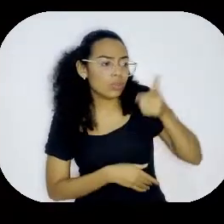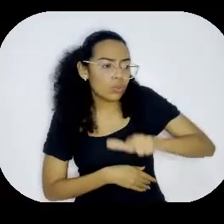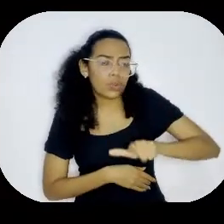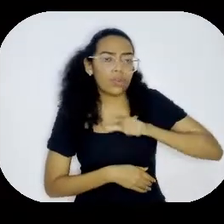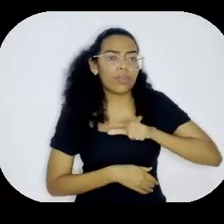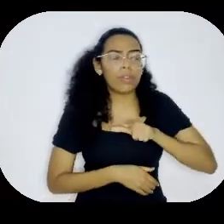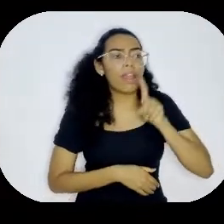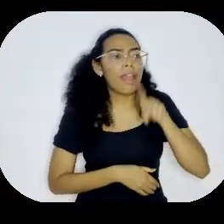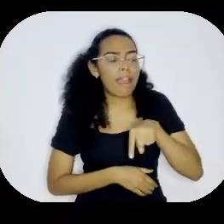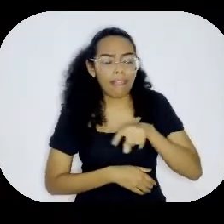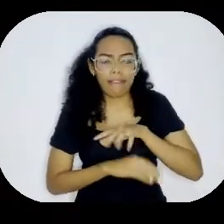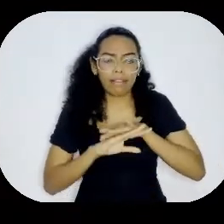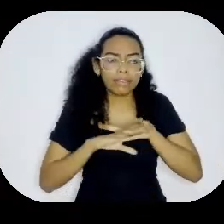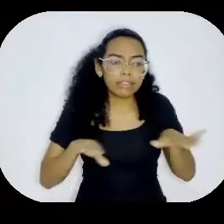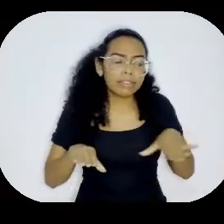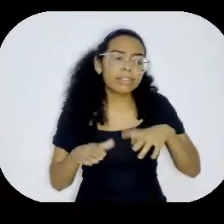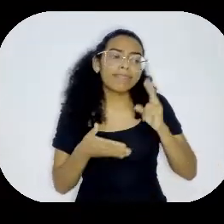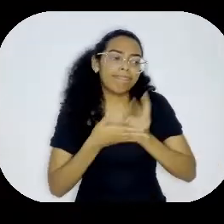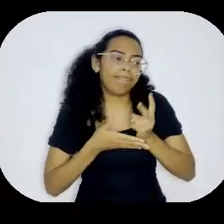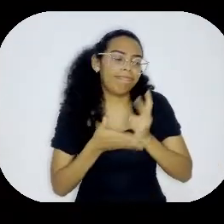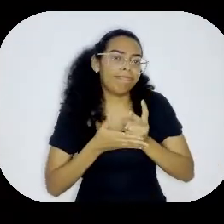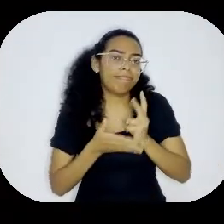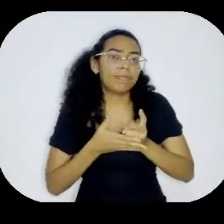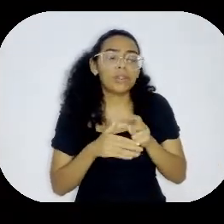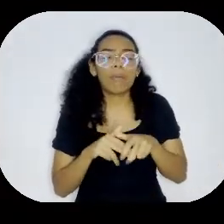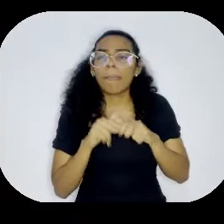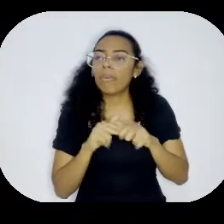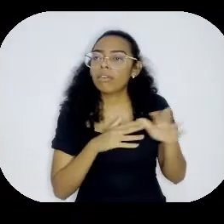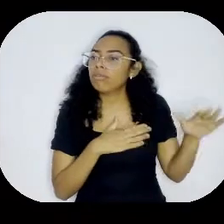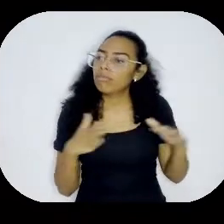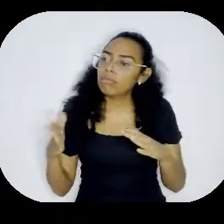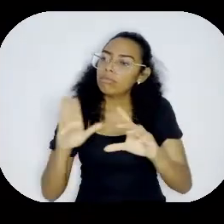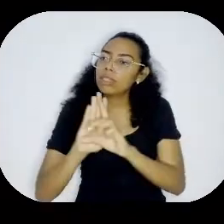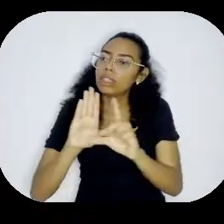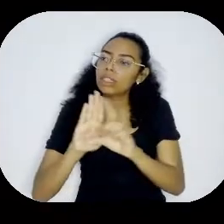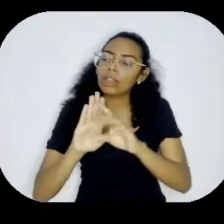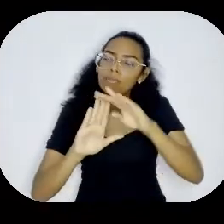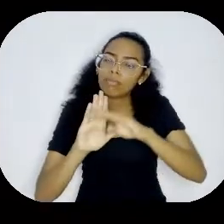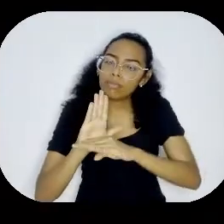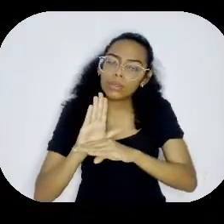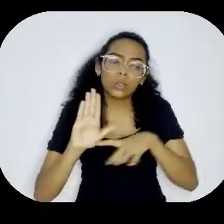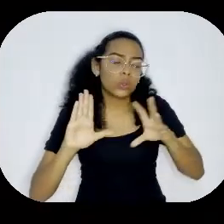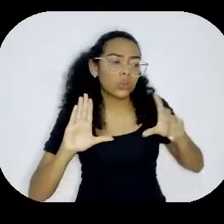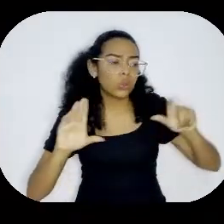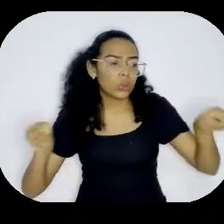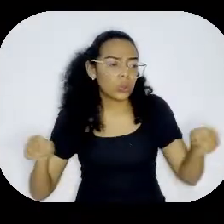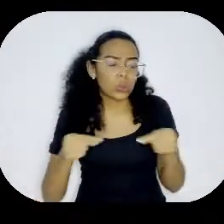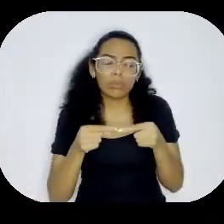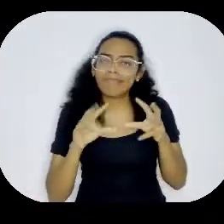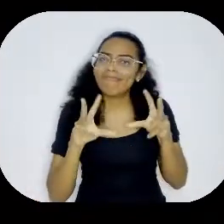cria e recria um novo ser que já era o que é e sempre será. Tudo segue a mesma